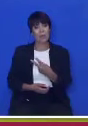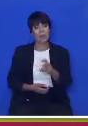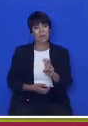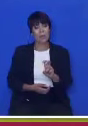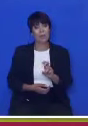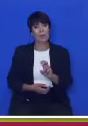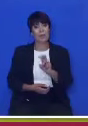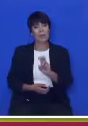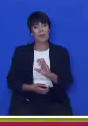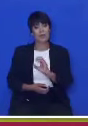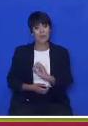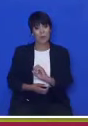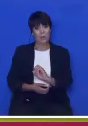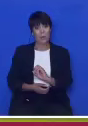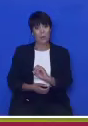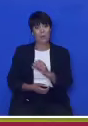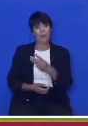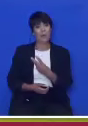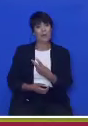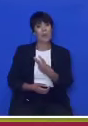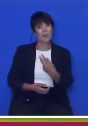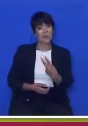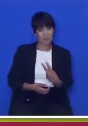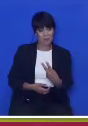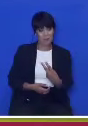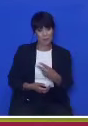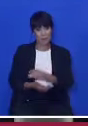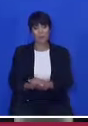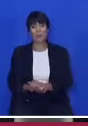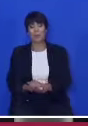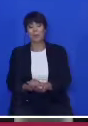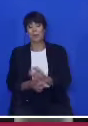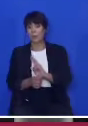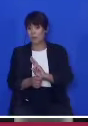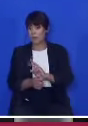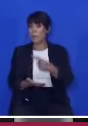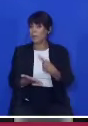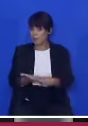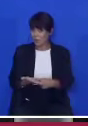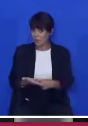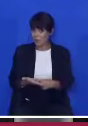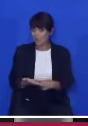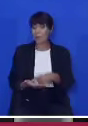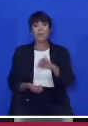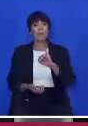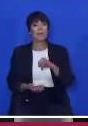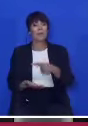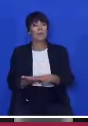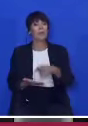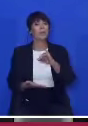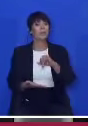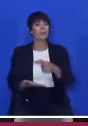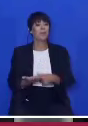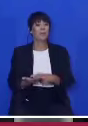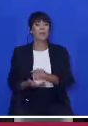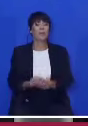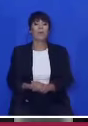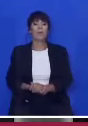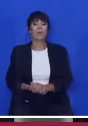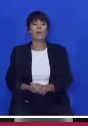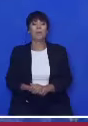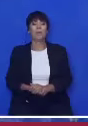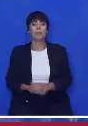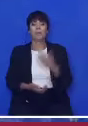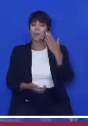44 25 50 e 32. Os auditores confirmam? Sim, confirmo. Sim,